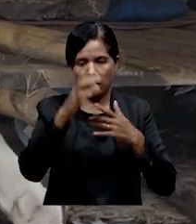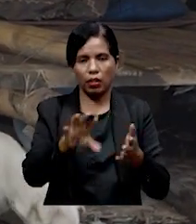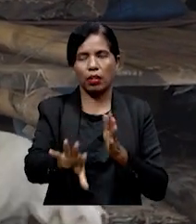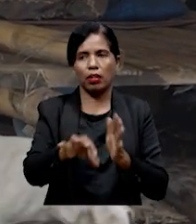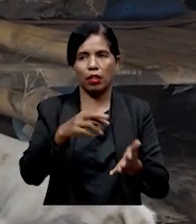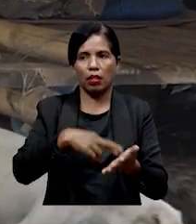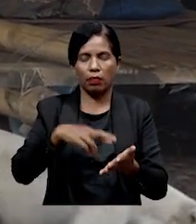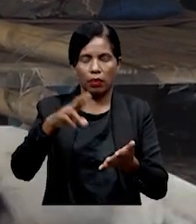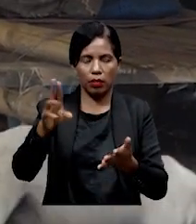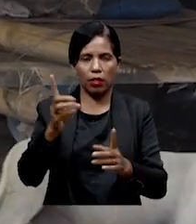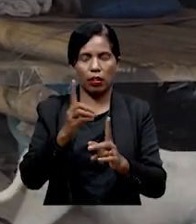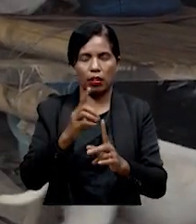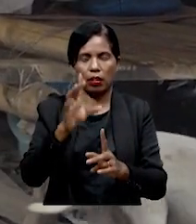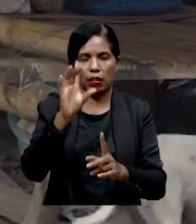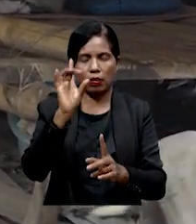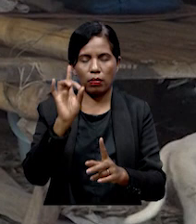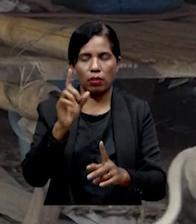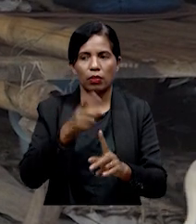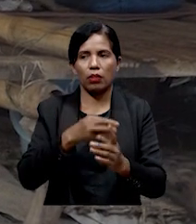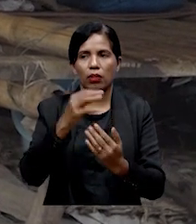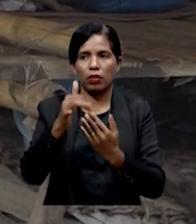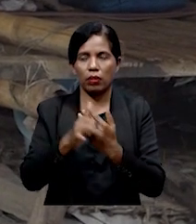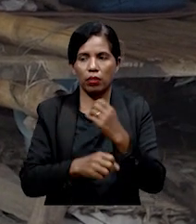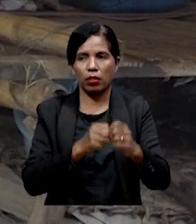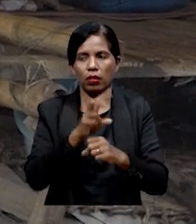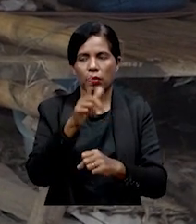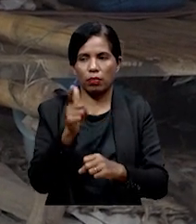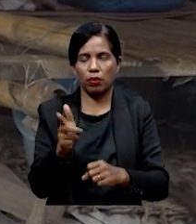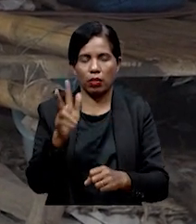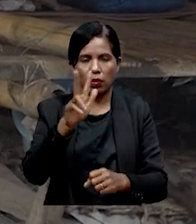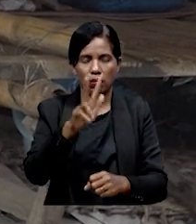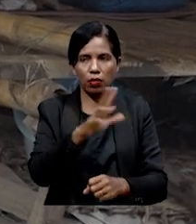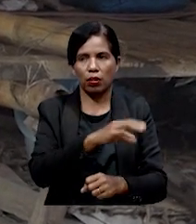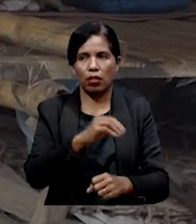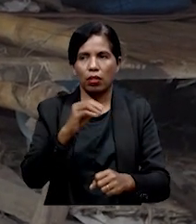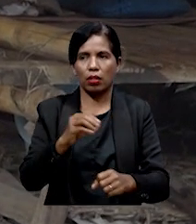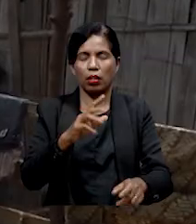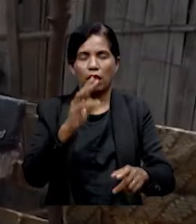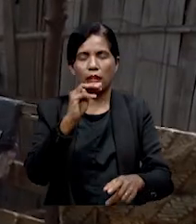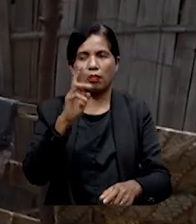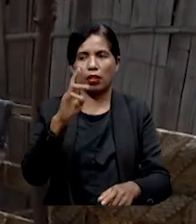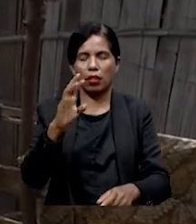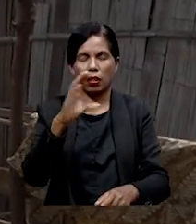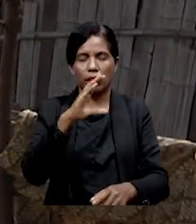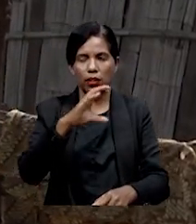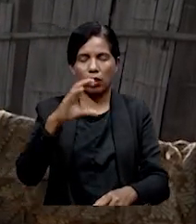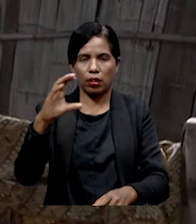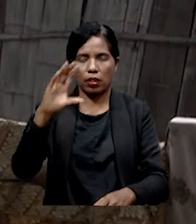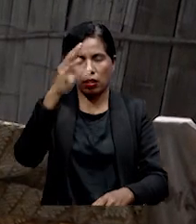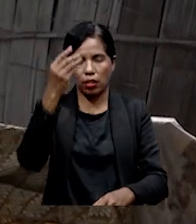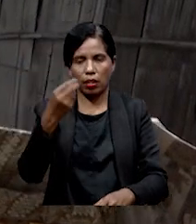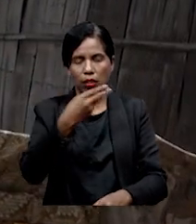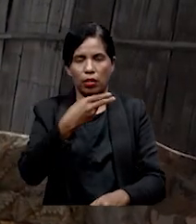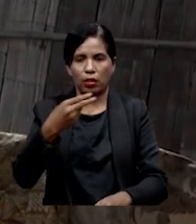e haloron walu fulanzunho tinan rin rua runo resin rua bahala o tratamento IHA MRCCC Jakarta